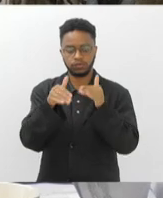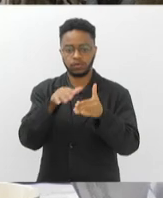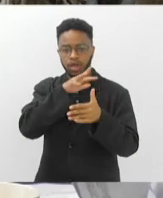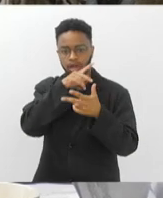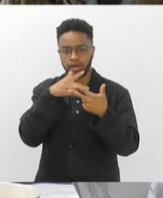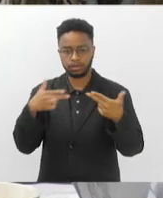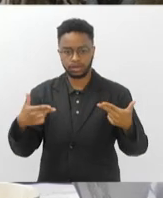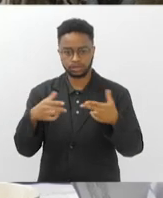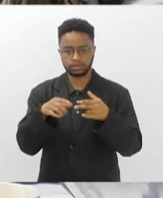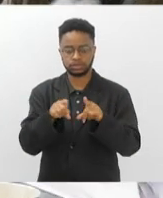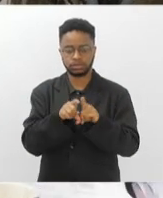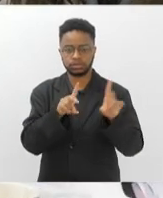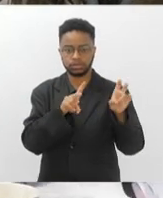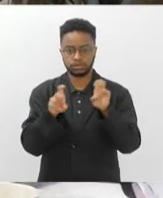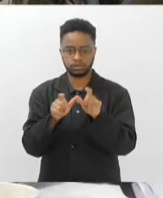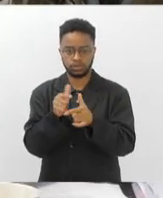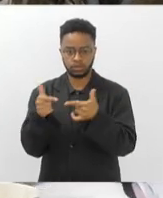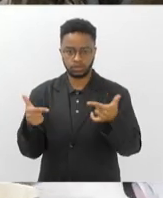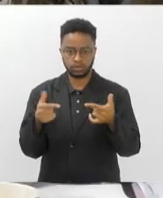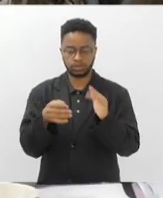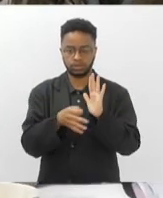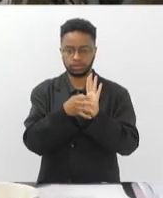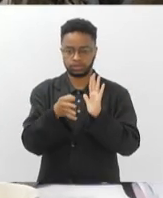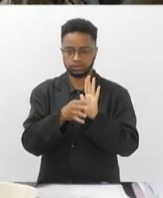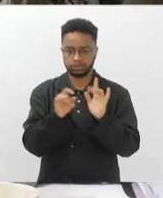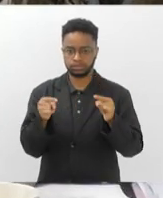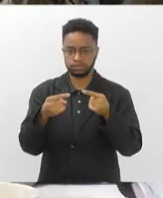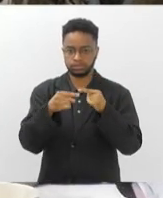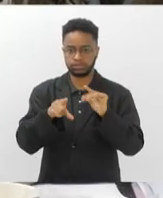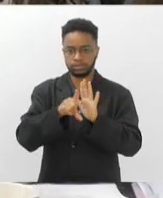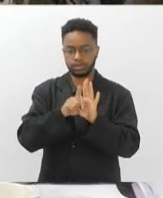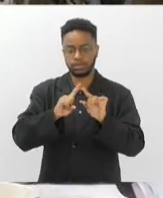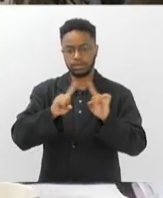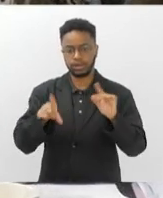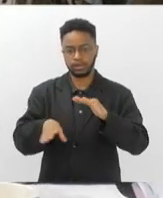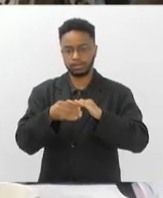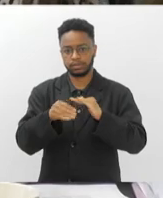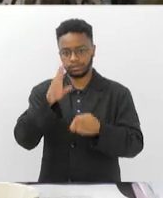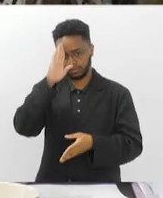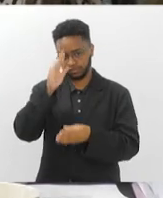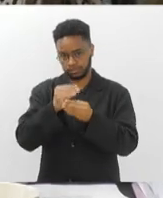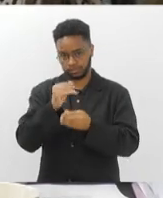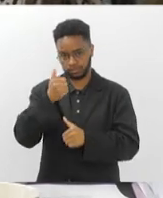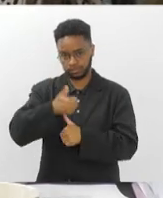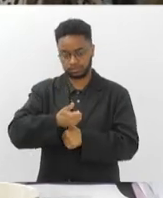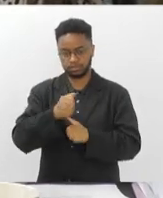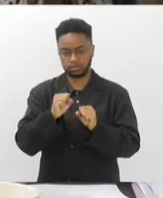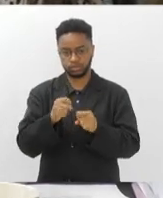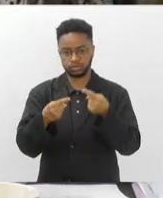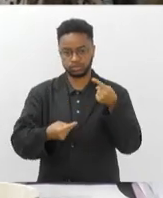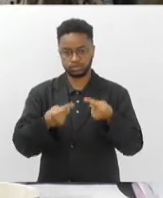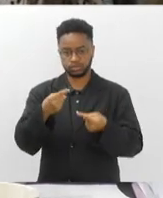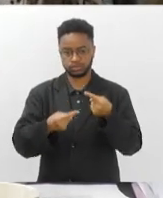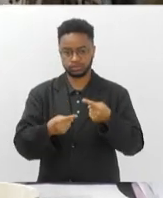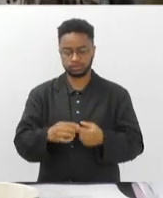outras providências. Parecer é pela legalidade com emendas, concluindo por substitutivo. Em discussão.